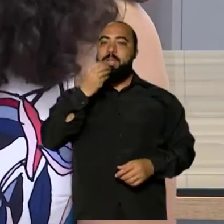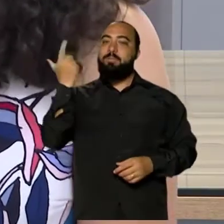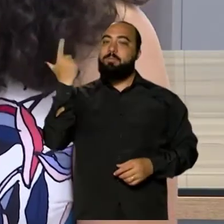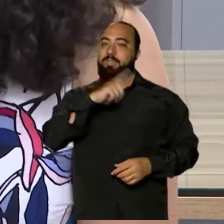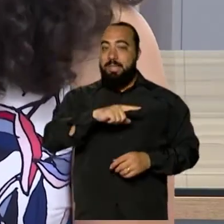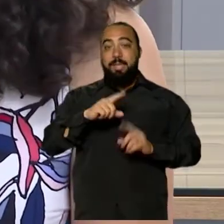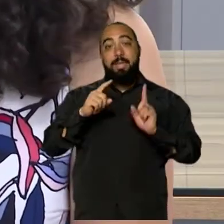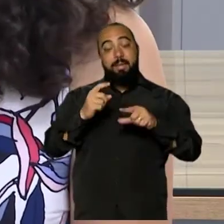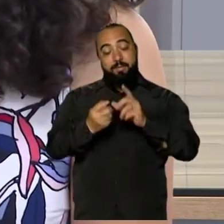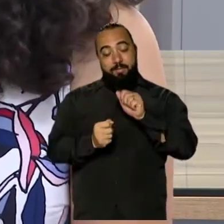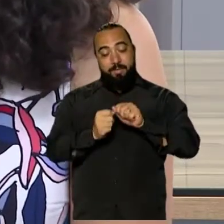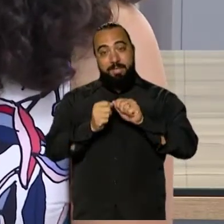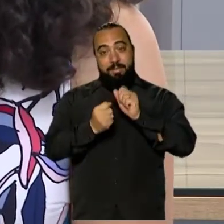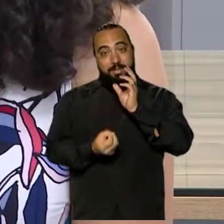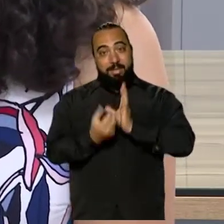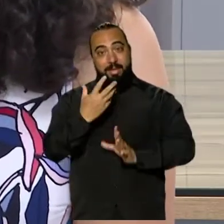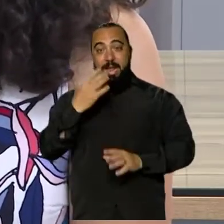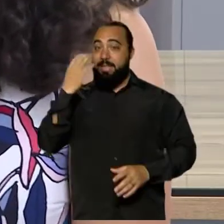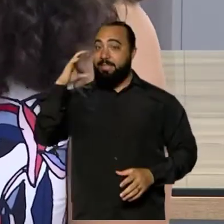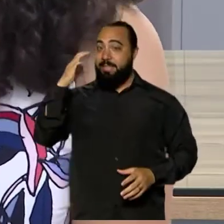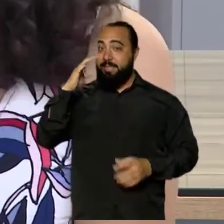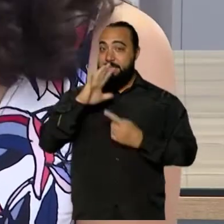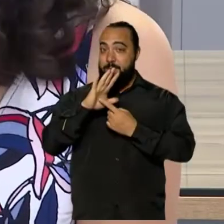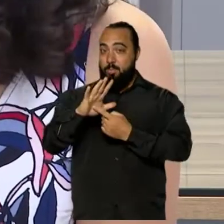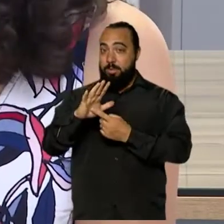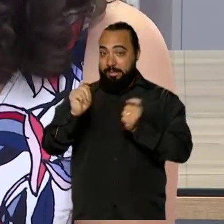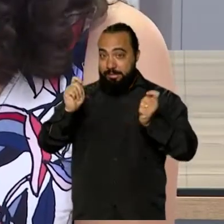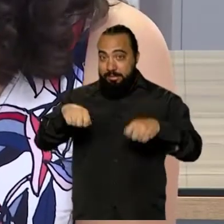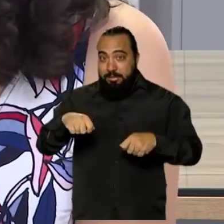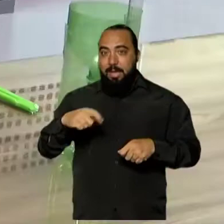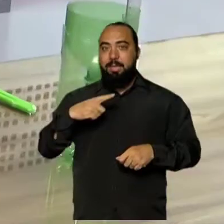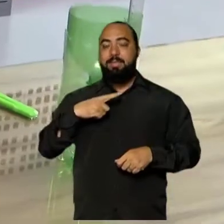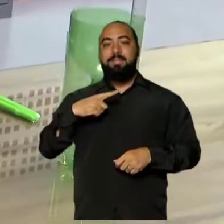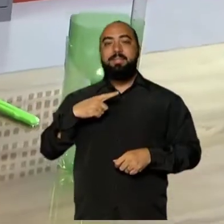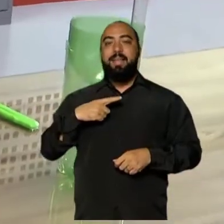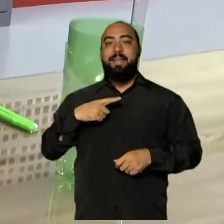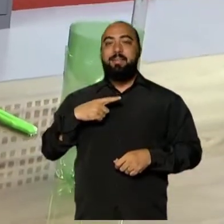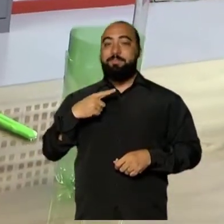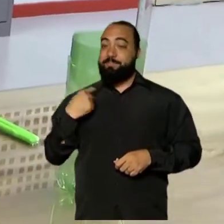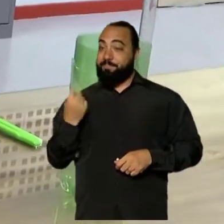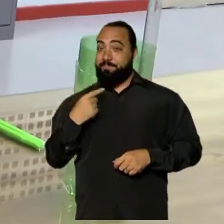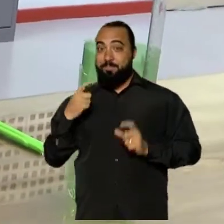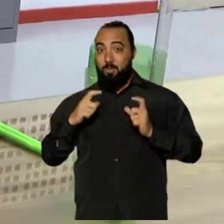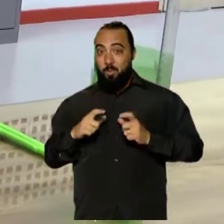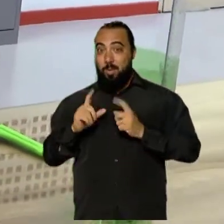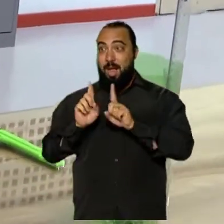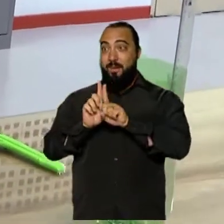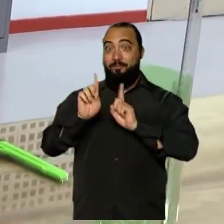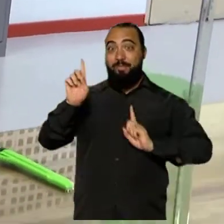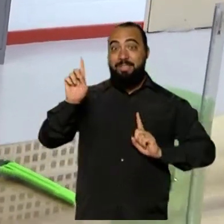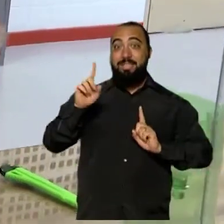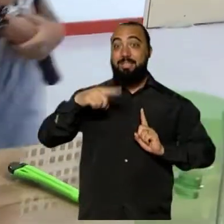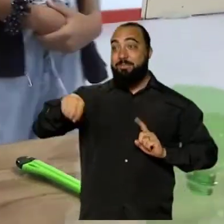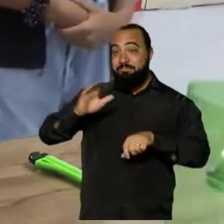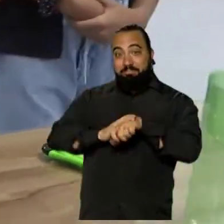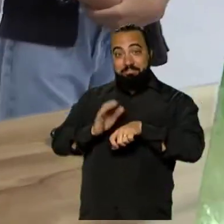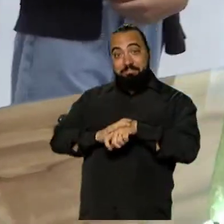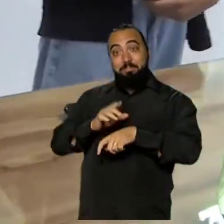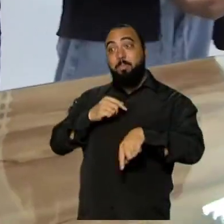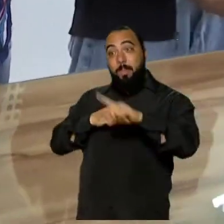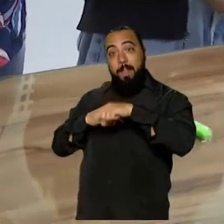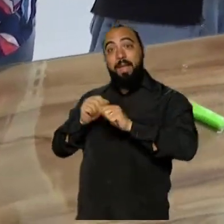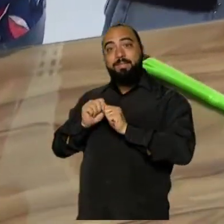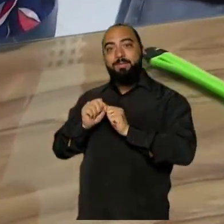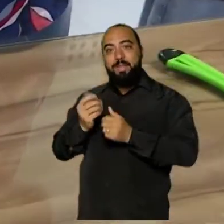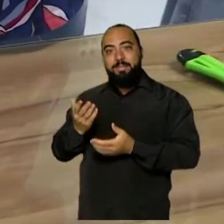de fazer ciência, mostrar que é possível ter isso aqui num local tão afastado e que eles são capazes de